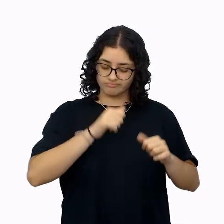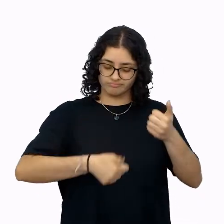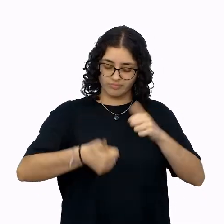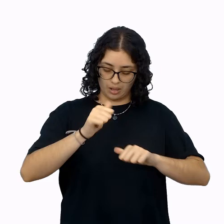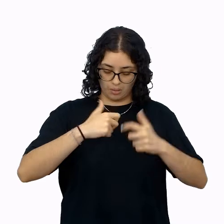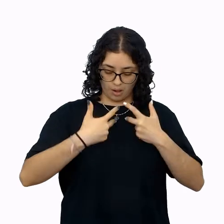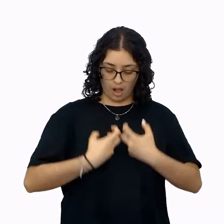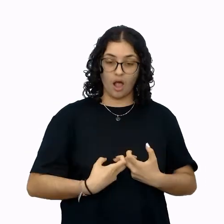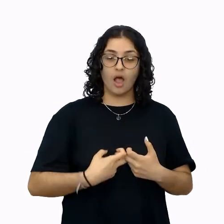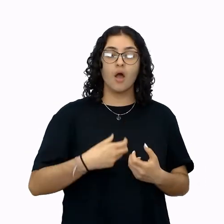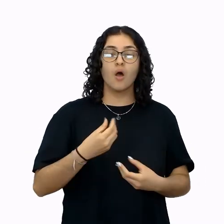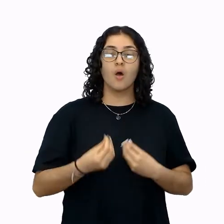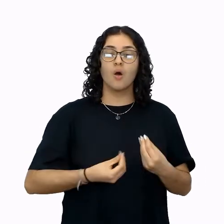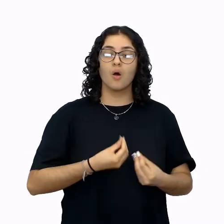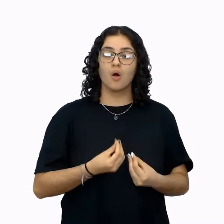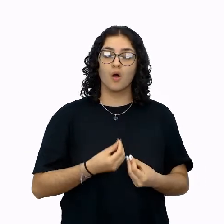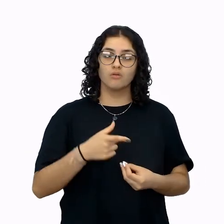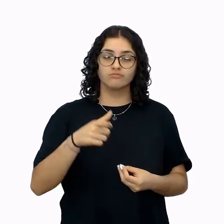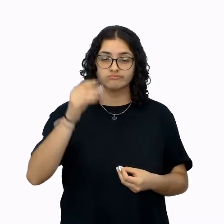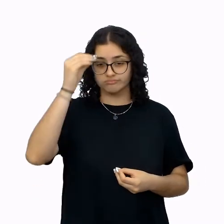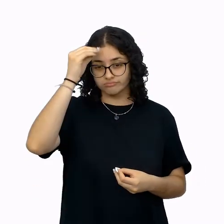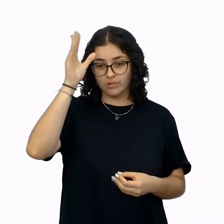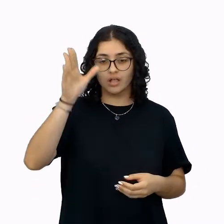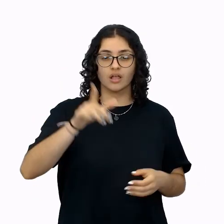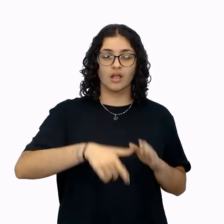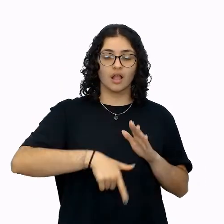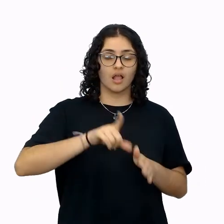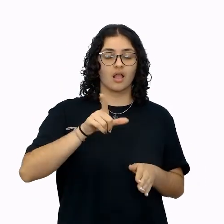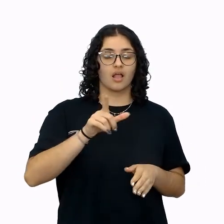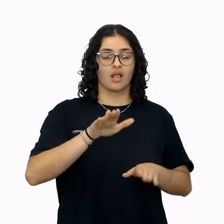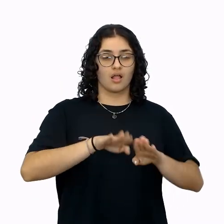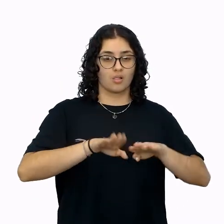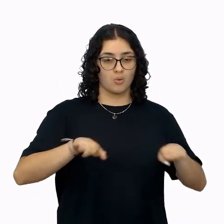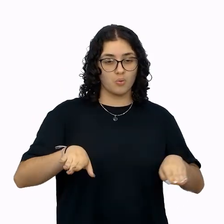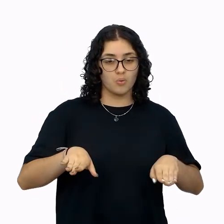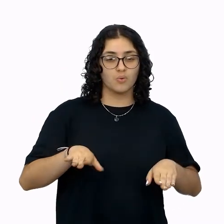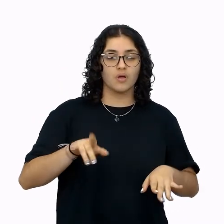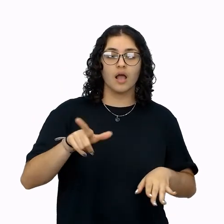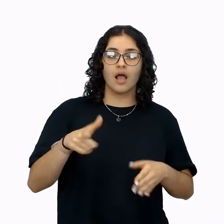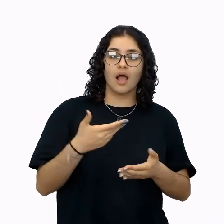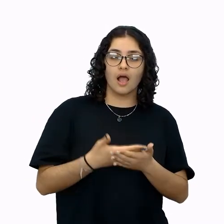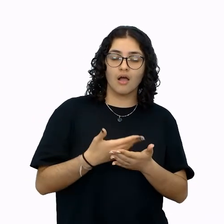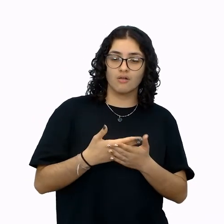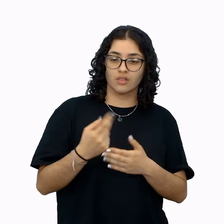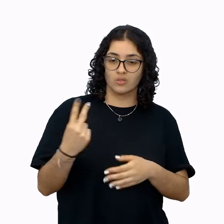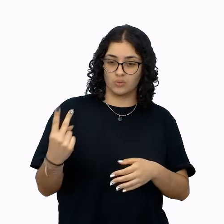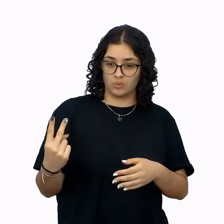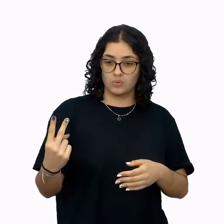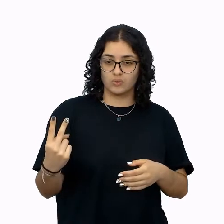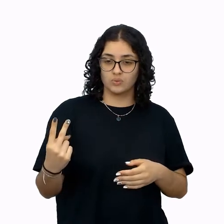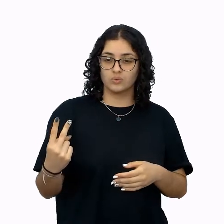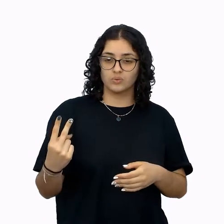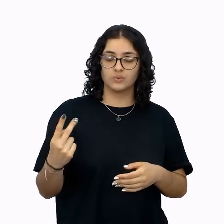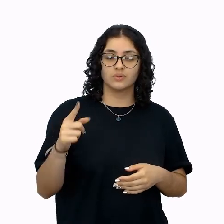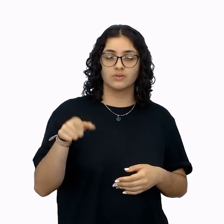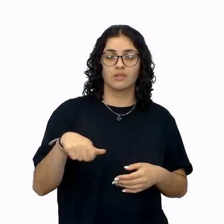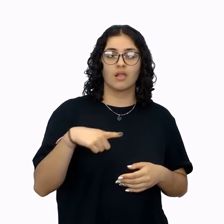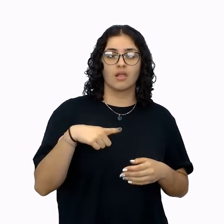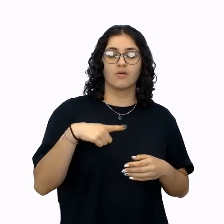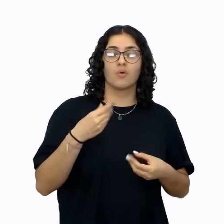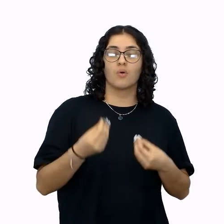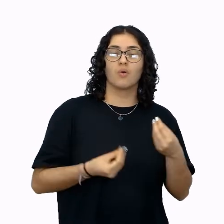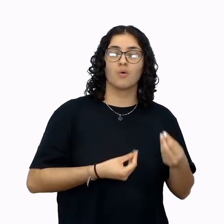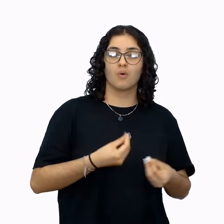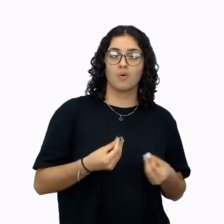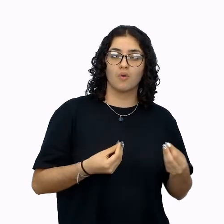diagnóstica que determinará os conhecimentos prévios dos estudantes. Já na aula 2, inicia-se o processo de